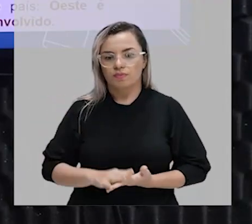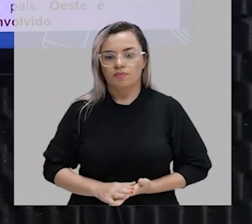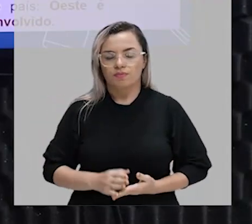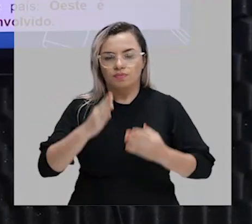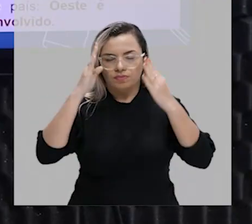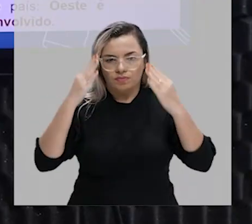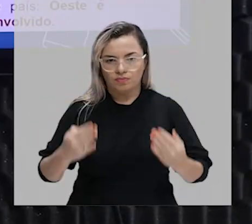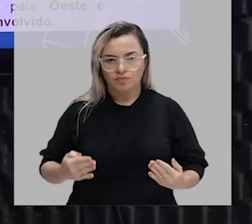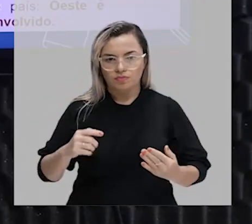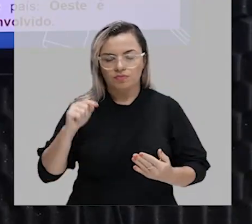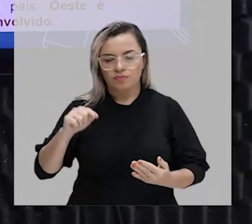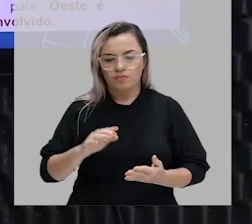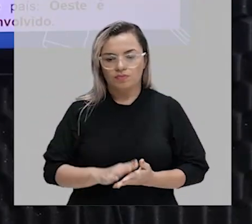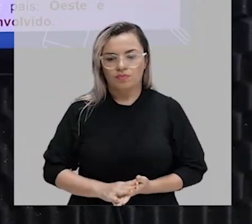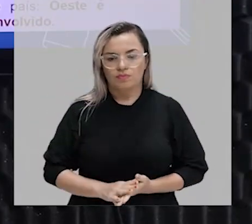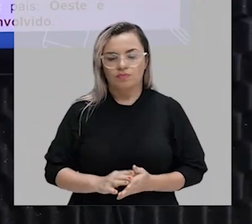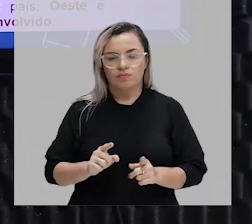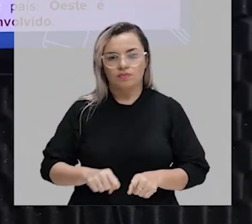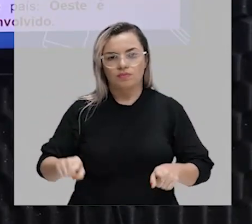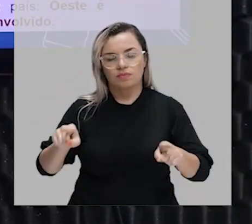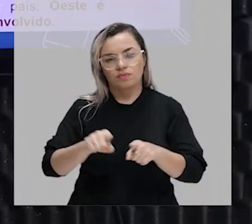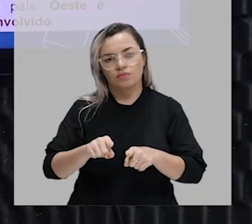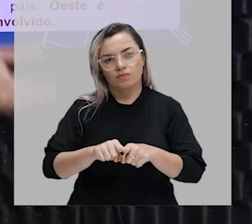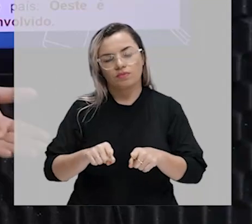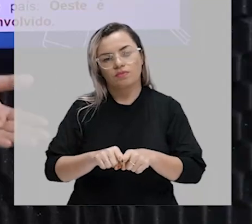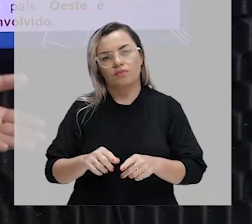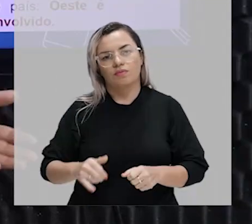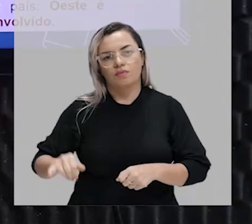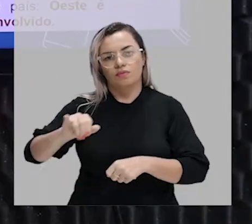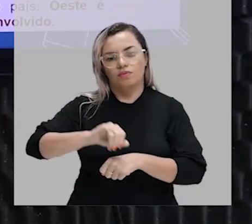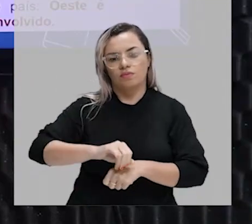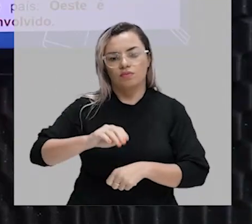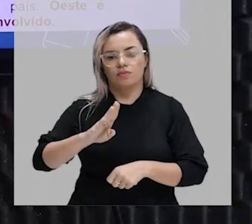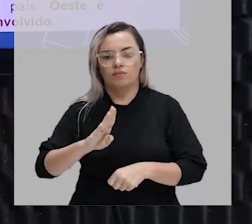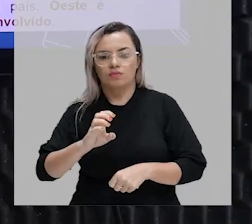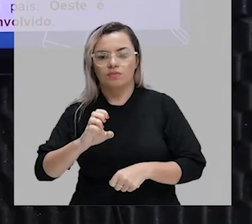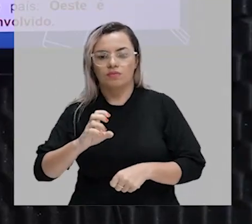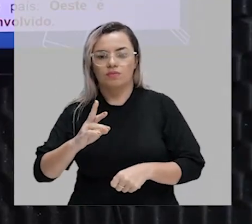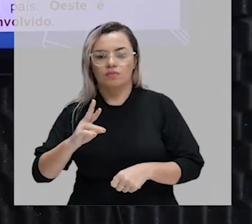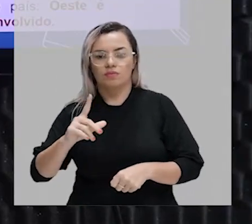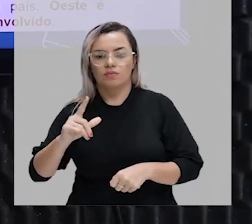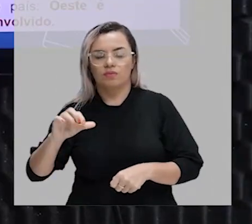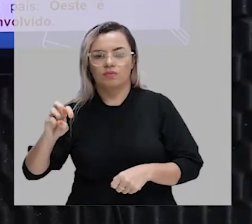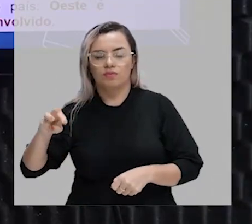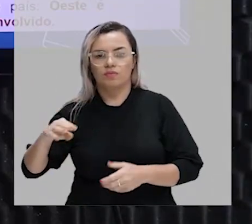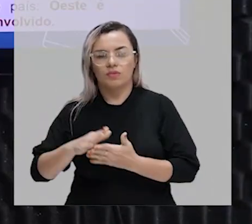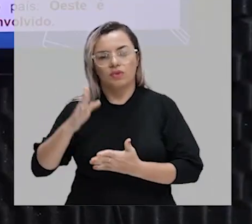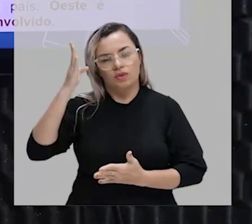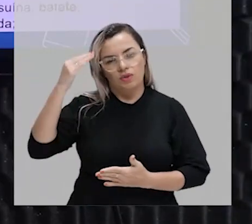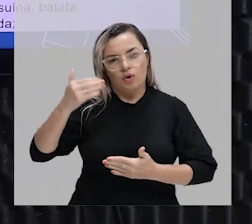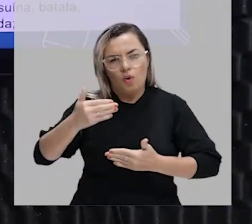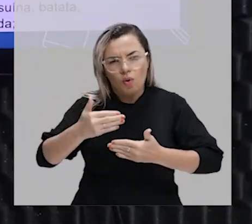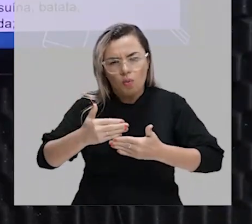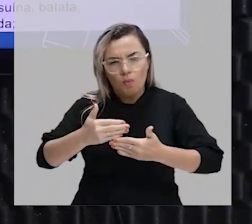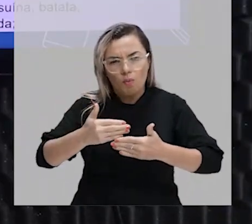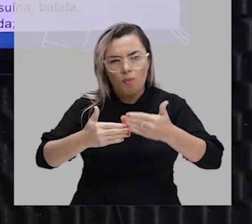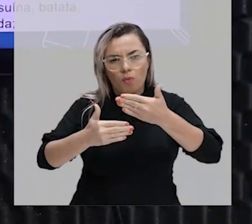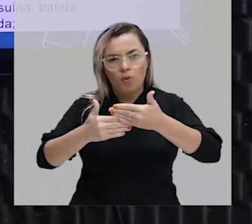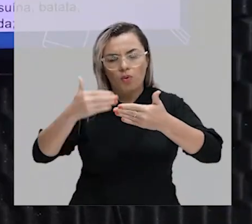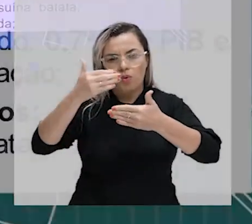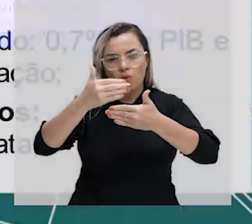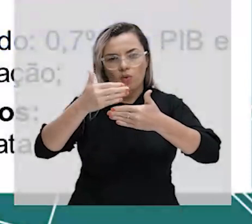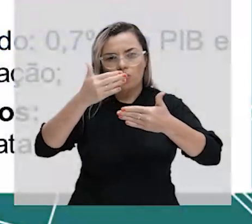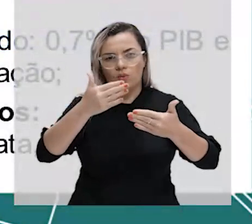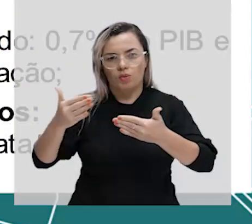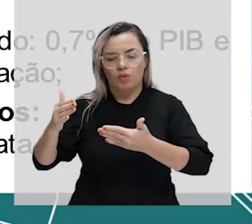mas Berlim também era dividida em dois sistemas, né, lá onde existe o famoso Muro de Berlim, beleza? Gente,